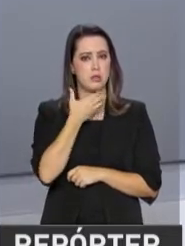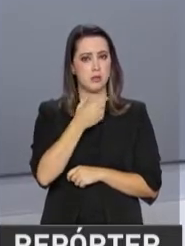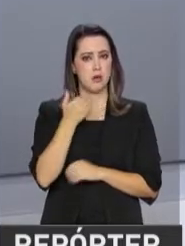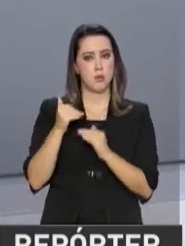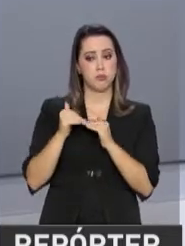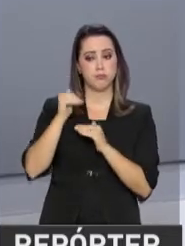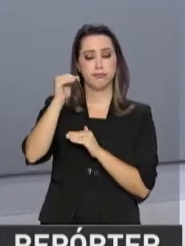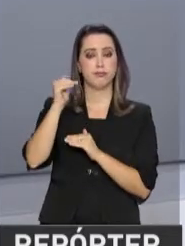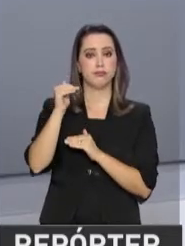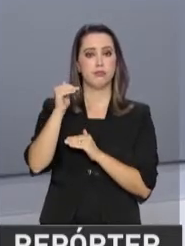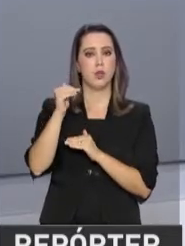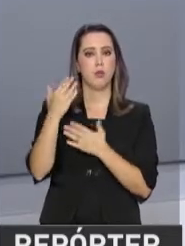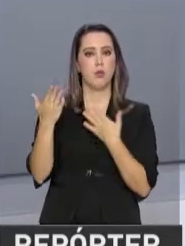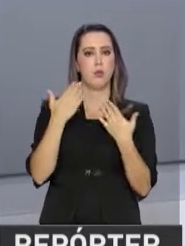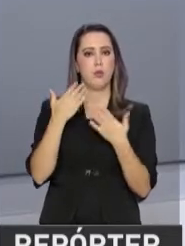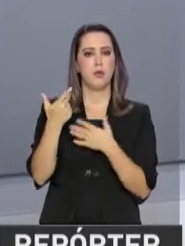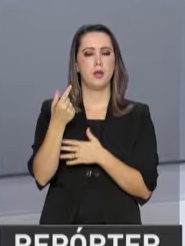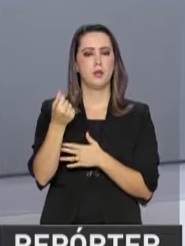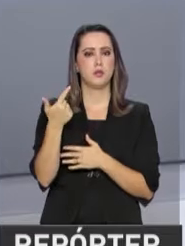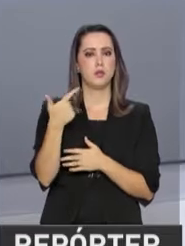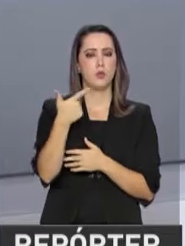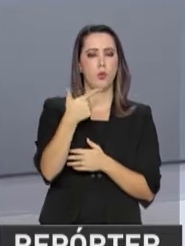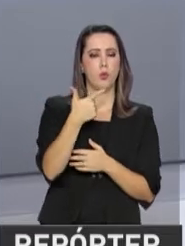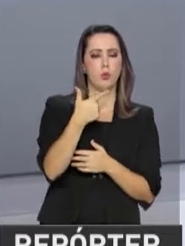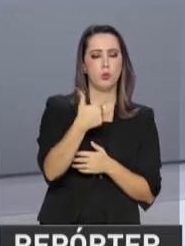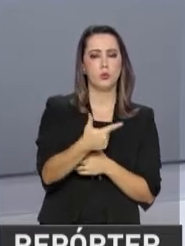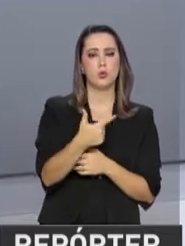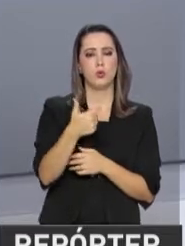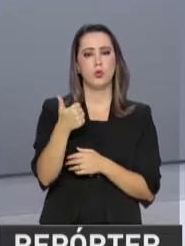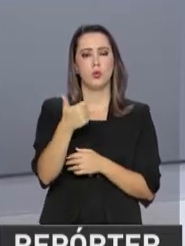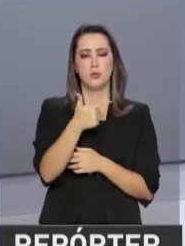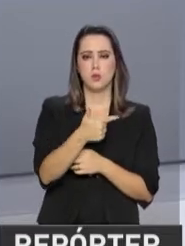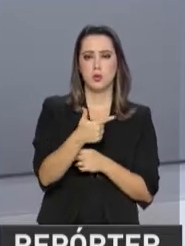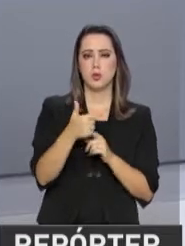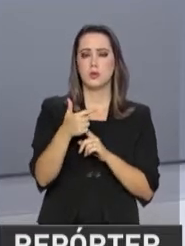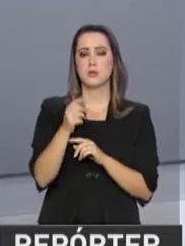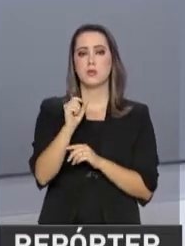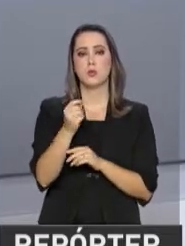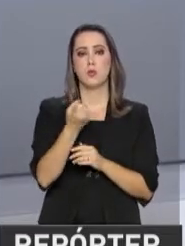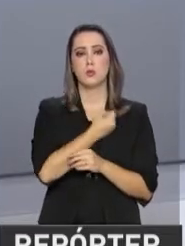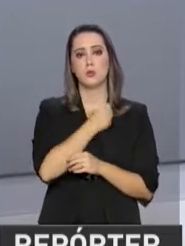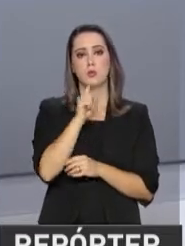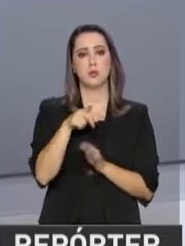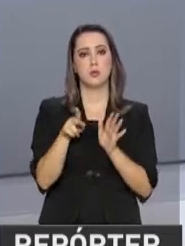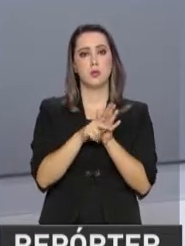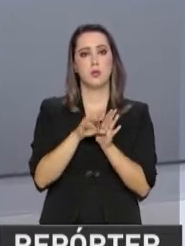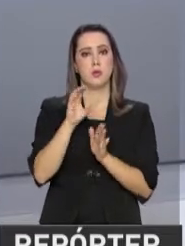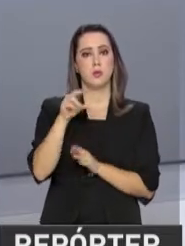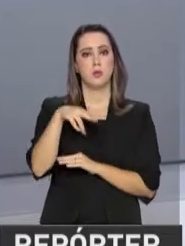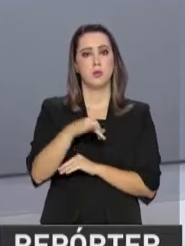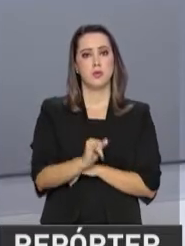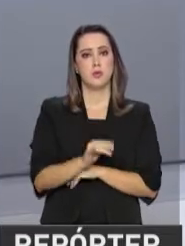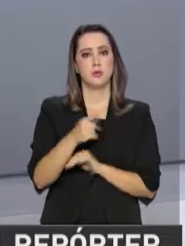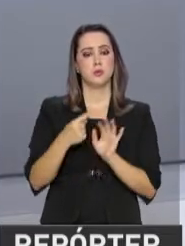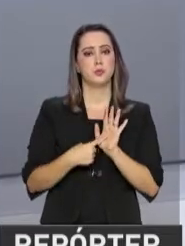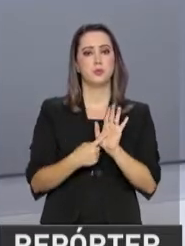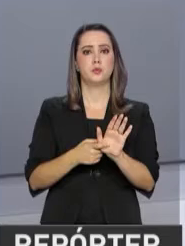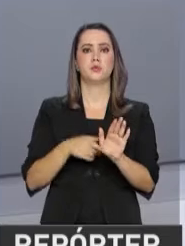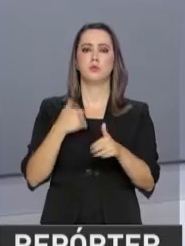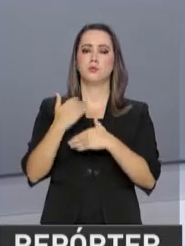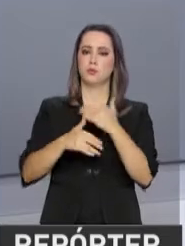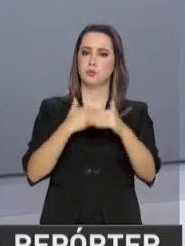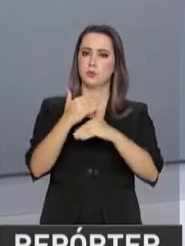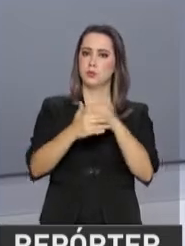nível desde novembro de 2012 os dados são da confederação nacional da indústria e mostram que o setor vem demonstrando